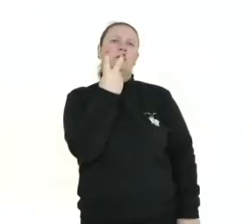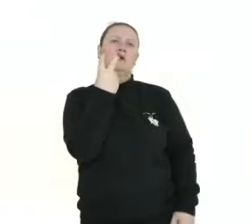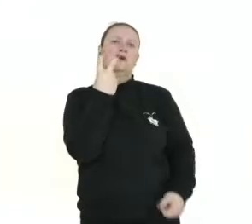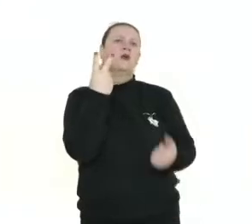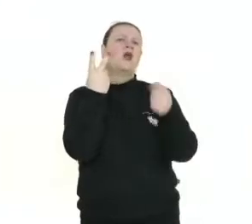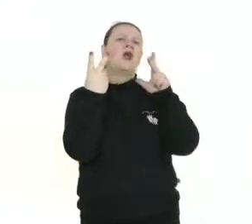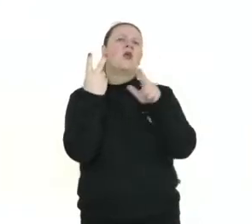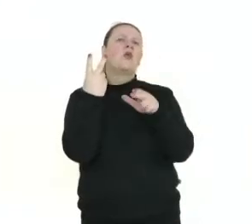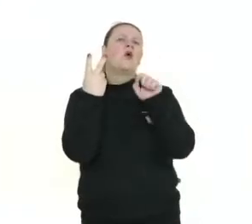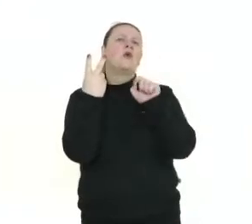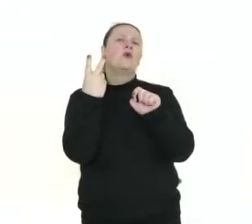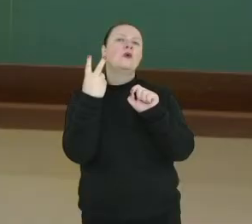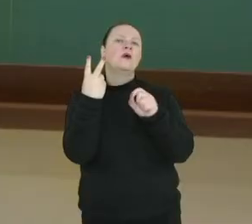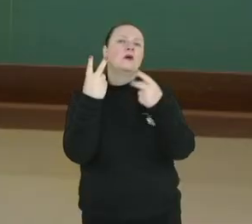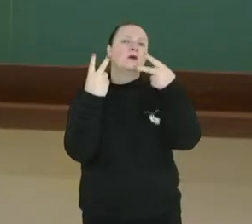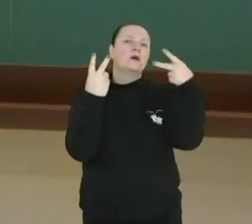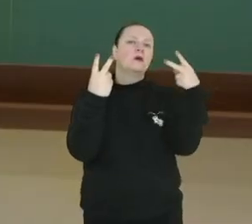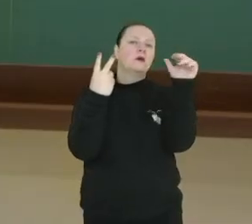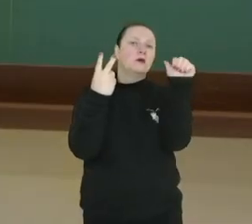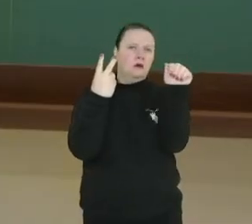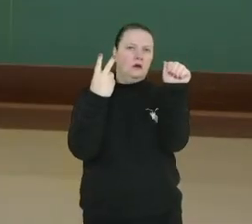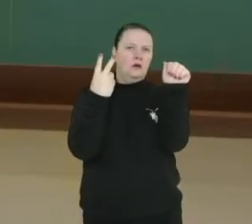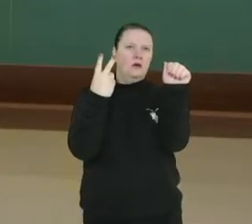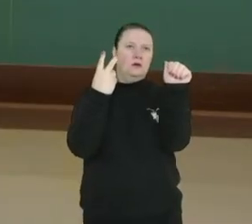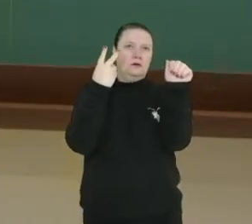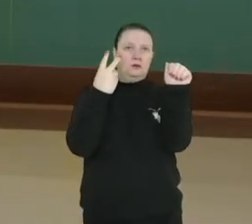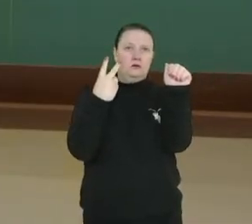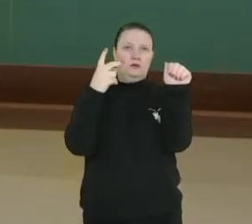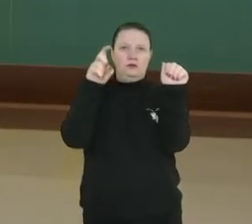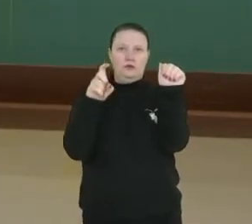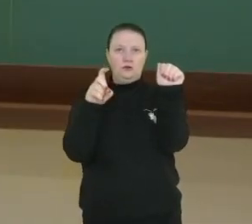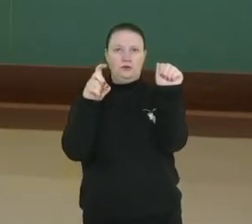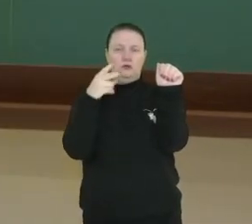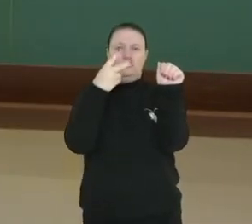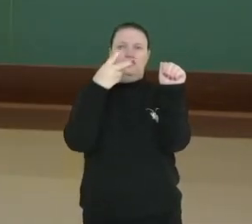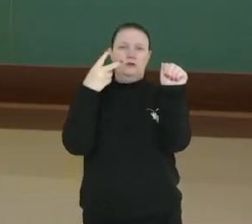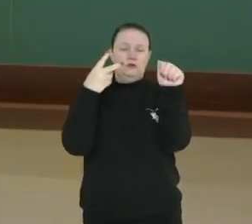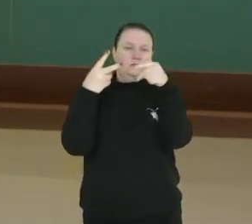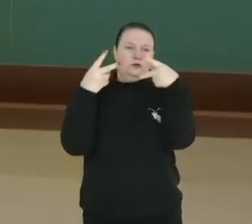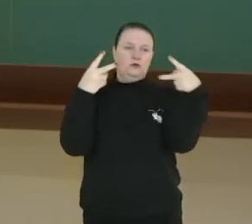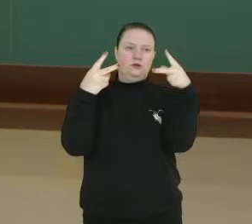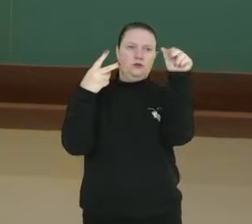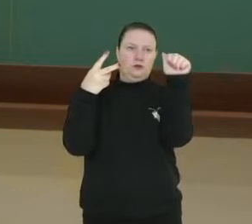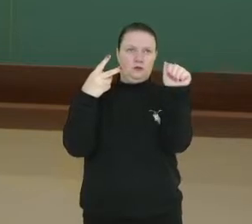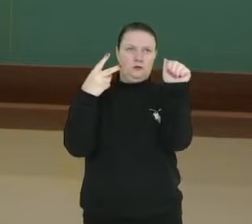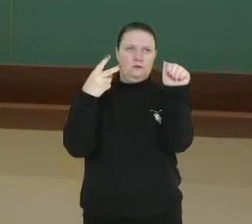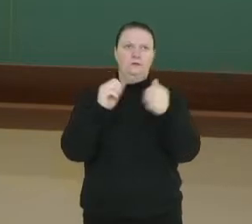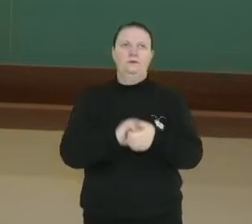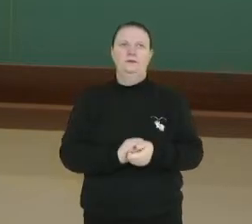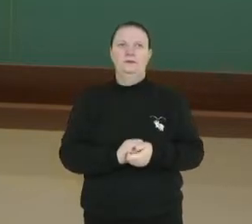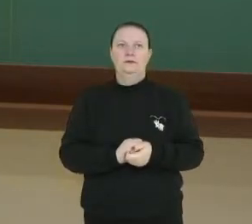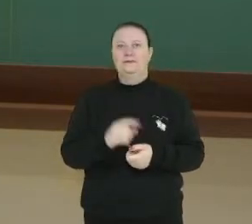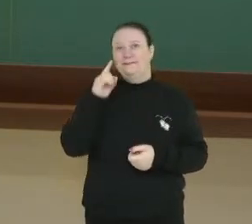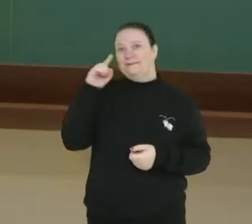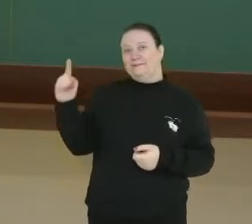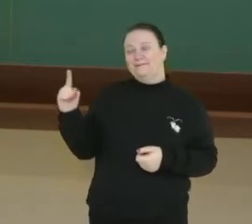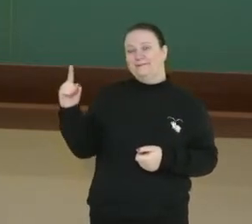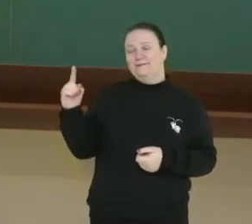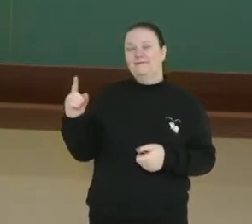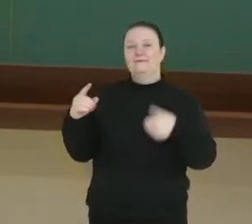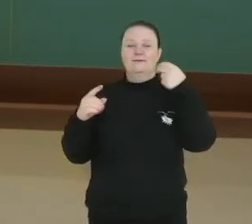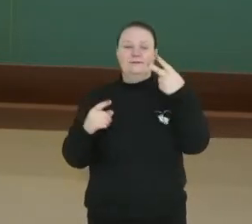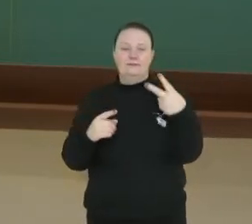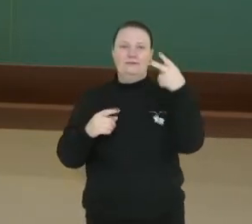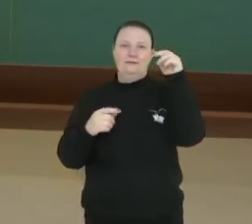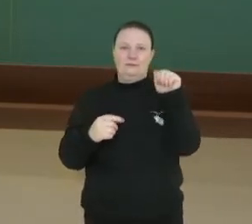menos 2a da nossa circunferência, da nossa equação geral da circunferência, ou seja, 2a igual a 2.